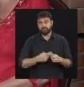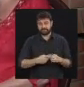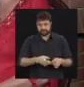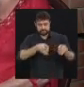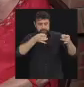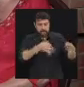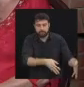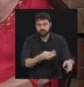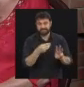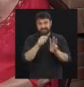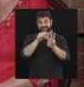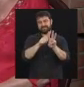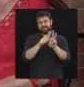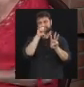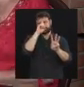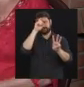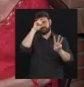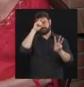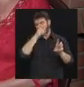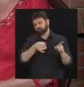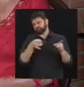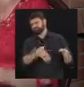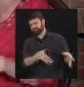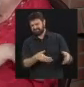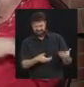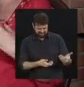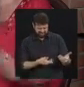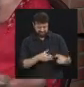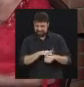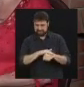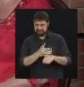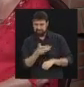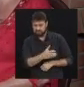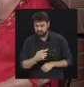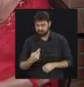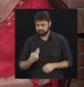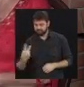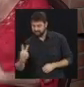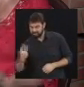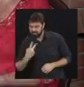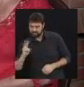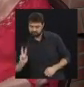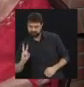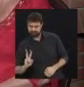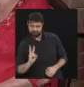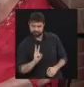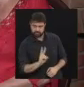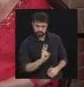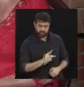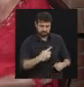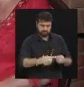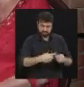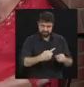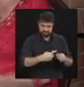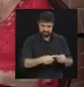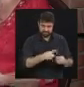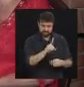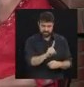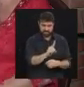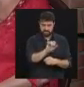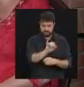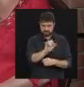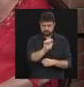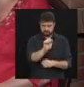3 meses a criança no hospital. Então apareceram, e aí a gente acabou indo lá em Diadema, né, na casa dos pais,